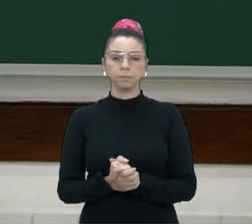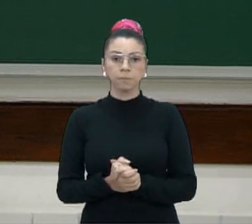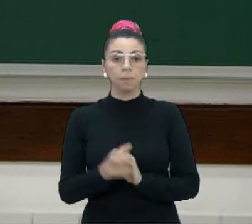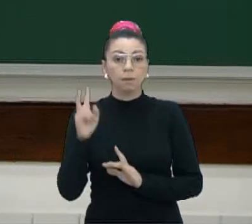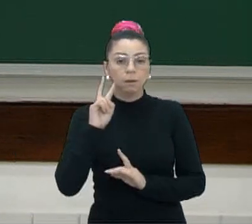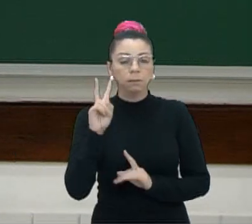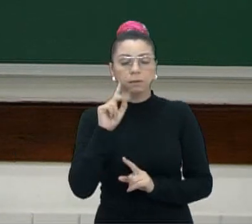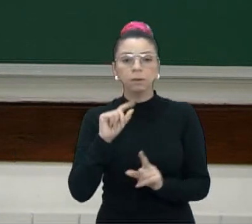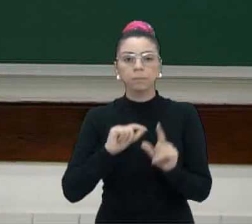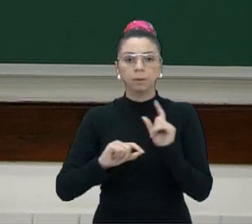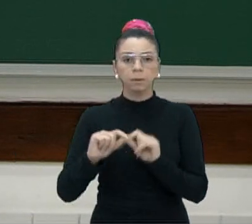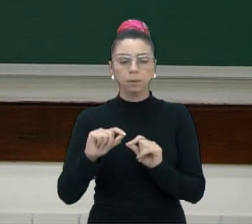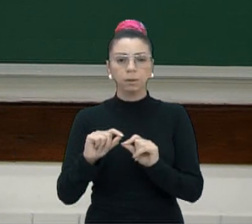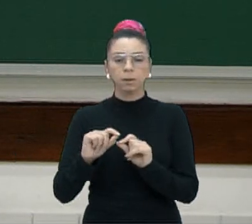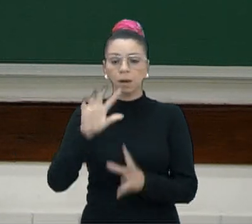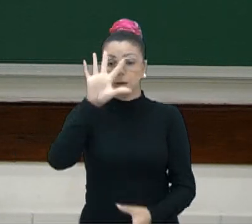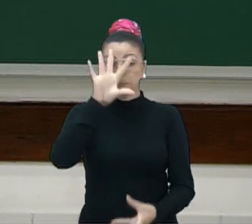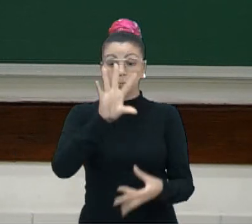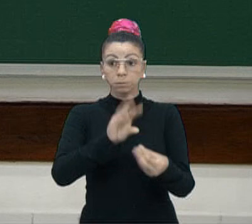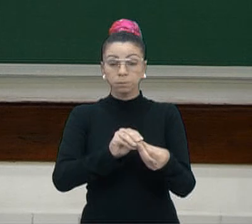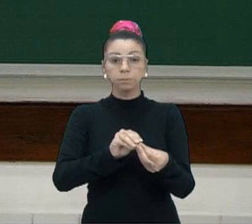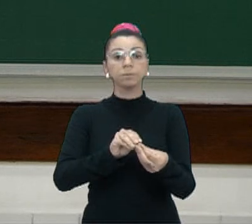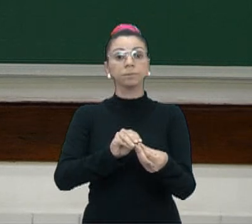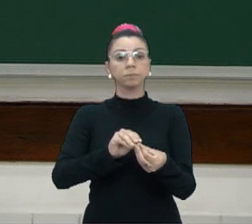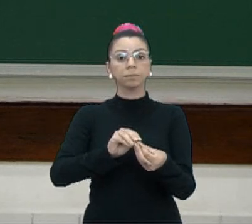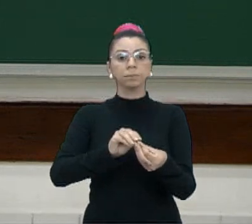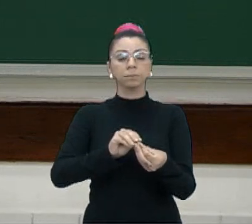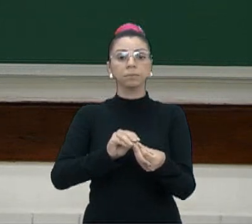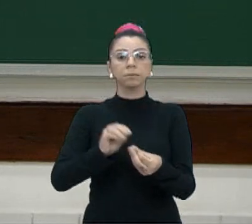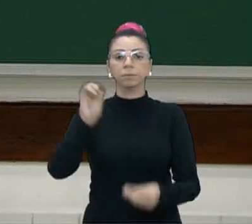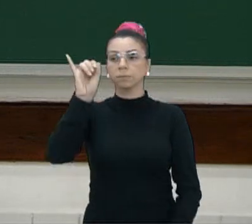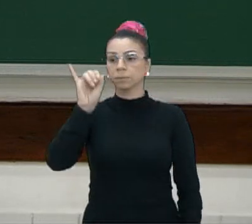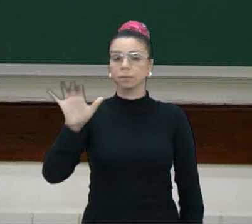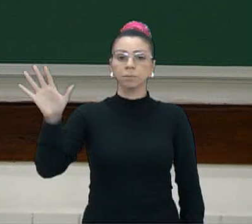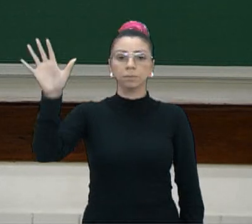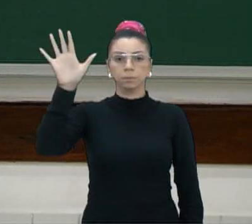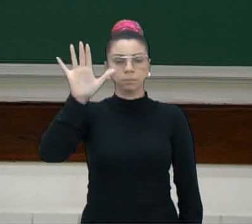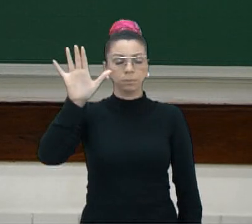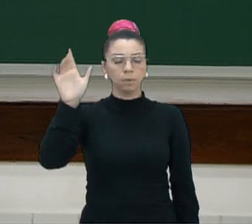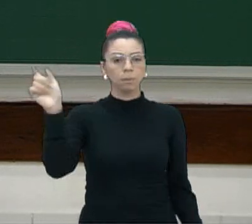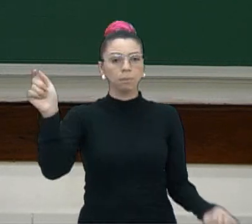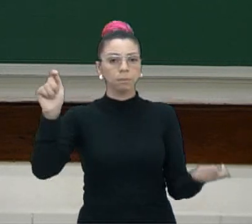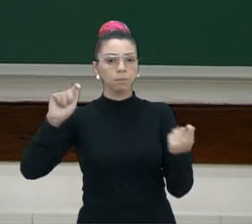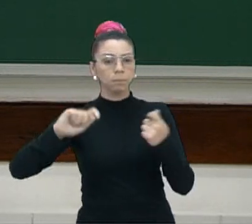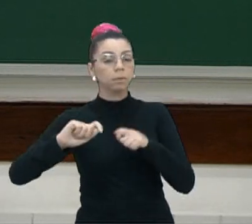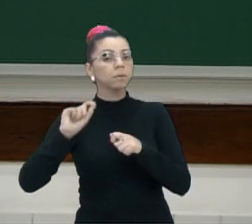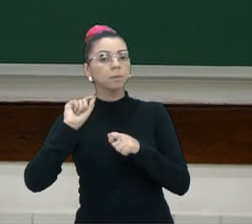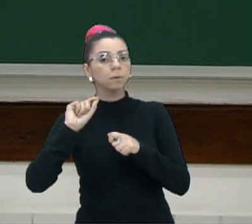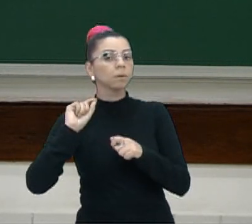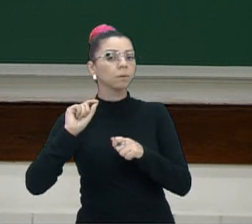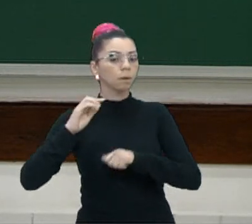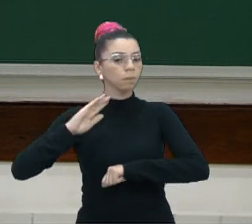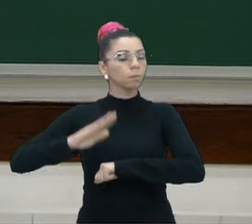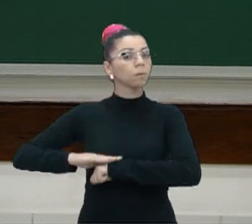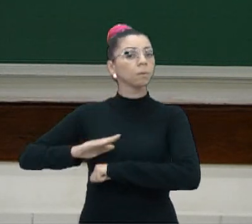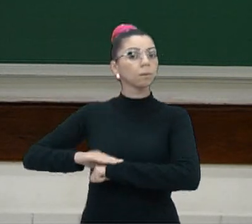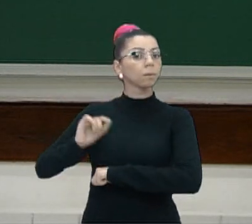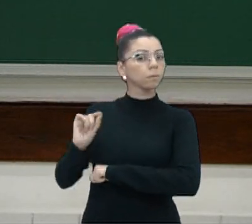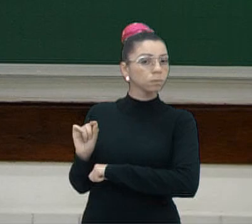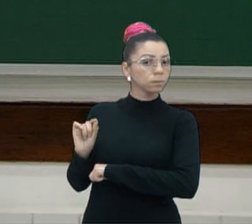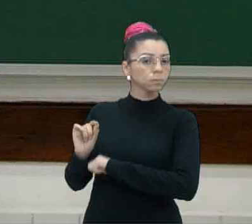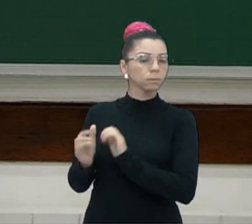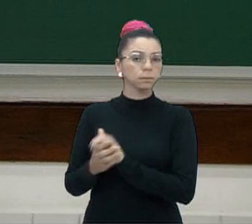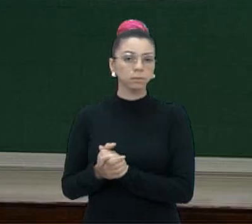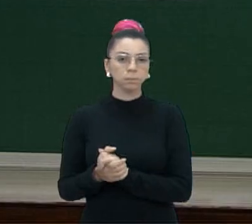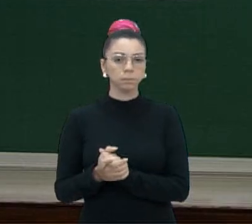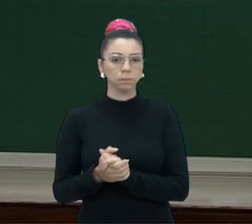que nós falamos que a interpretação de imagens, assim como interpretação de texto, vai exigir da gente alguma coisa. A interpretação da